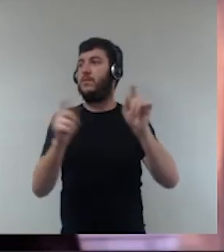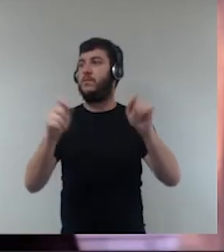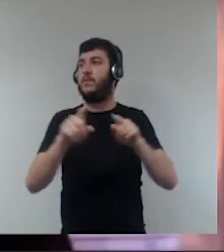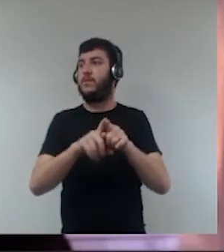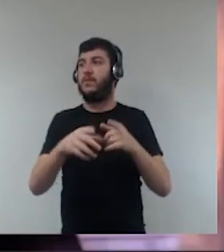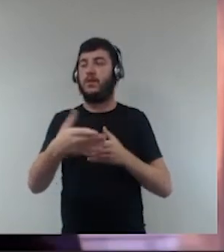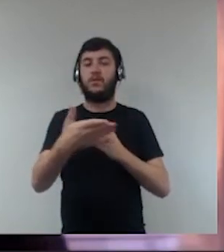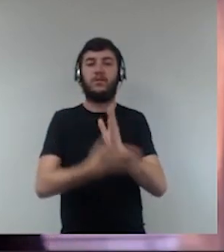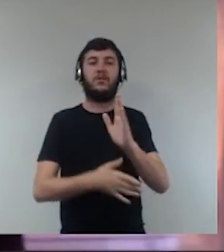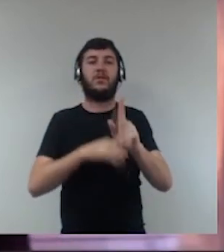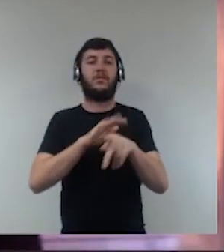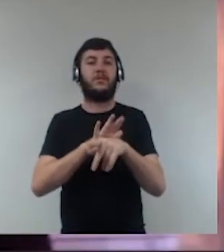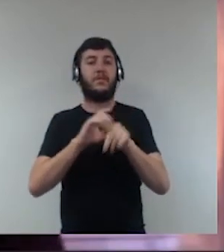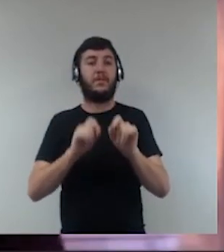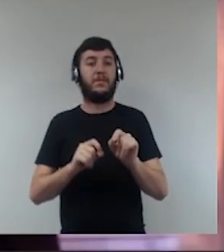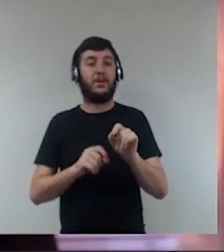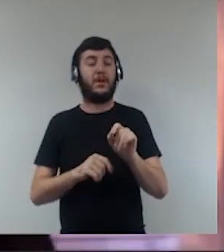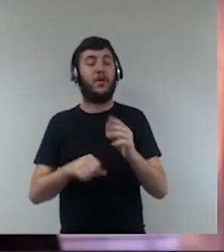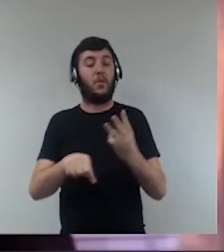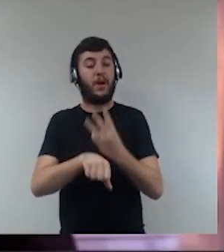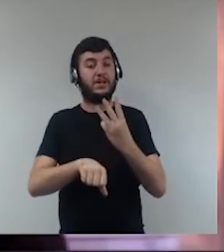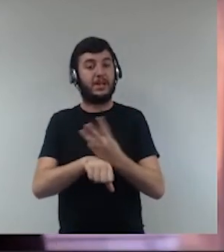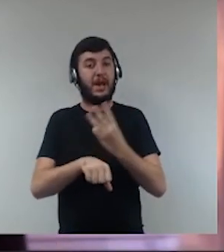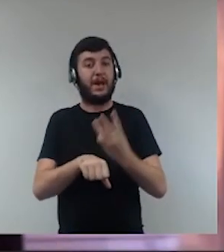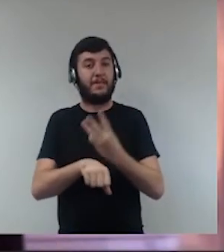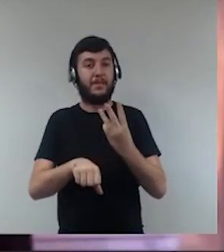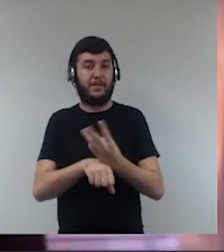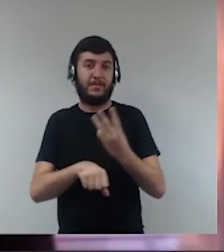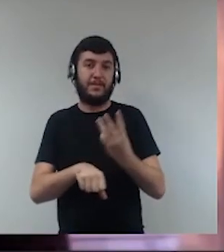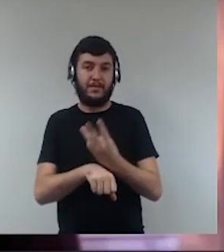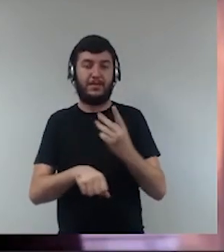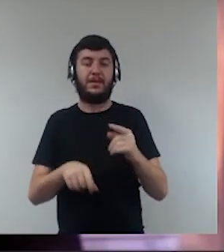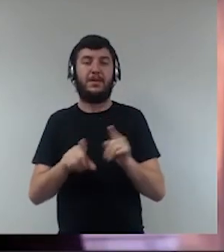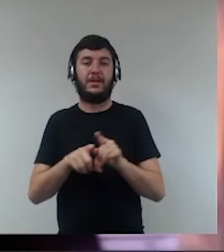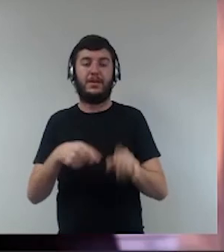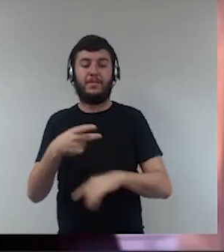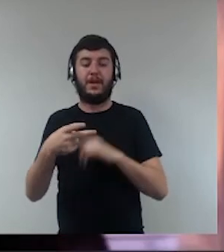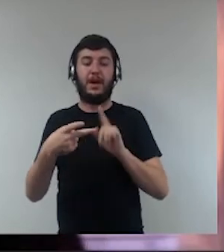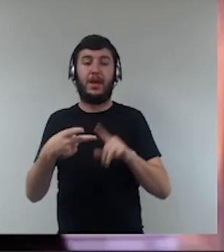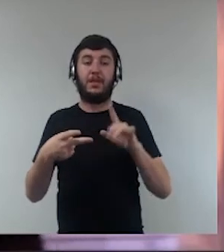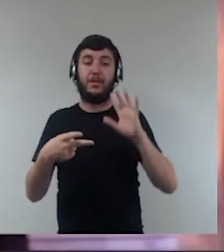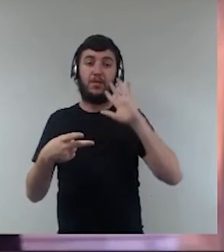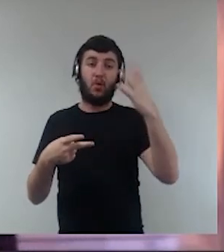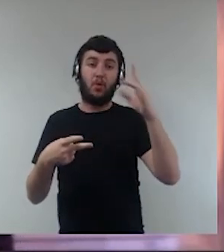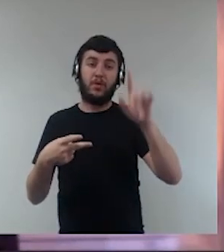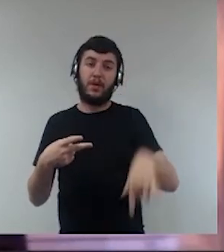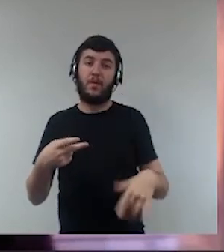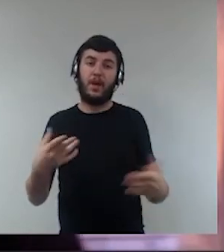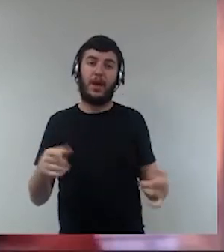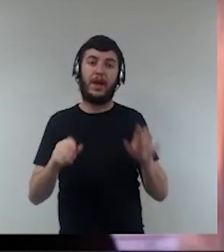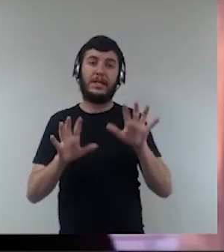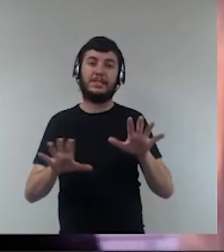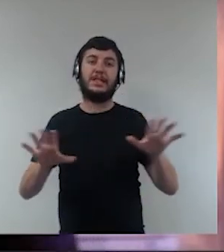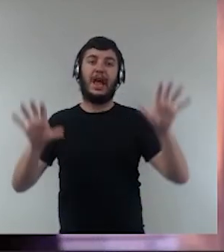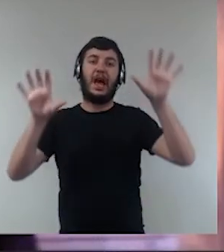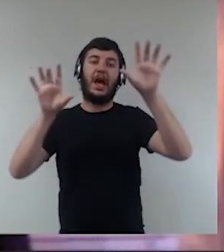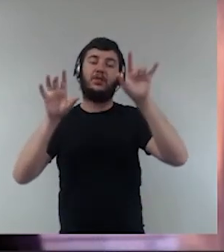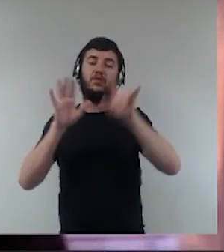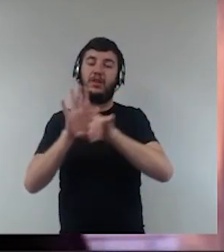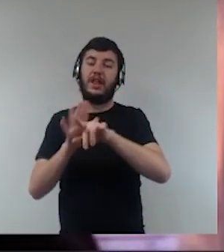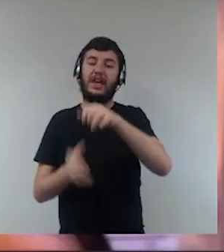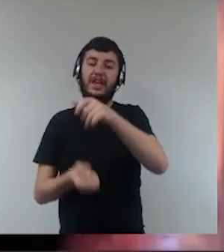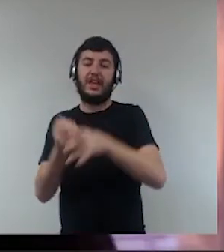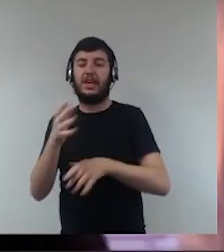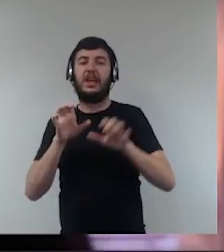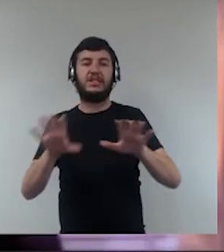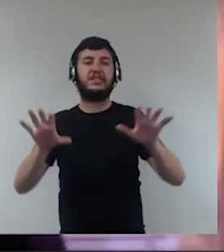via WhatsApp seja uma dessas soluções. A outra solução seria os estados, através de leis estaduais,